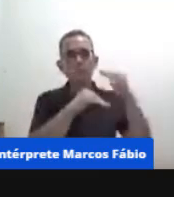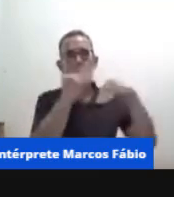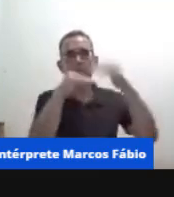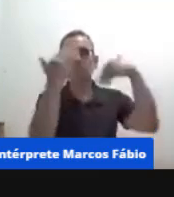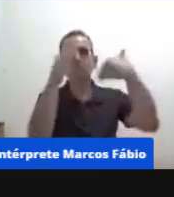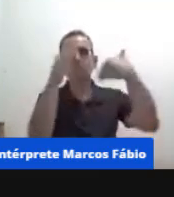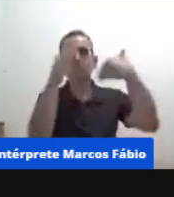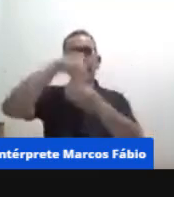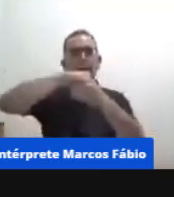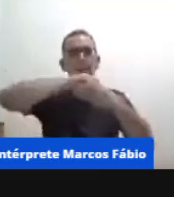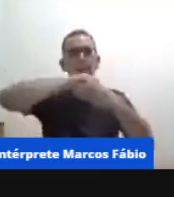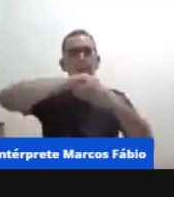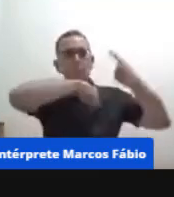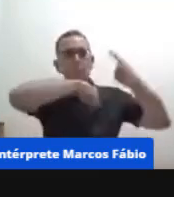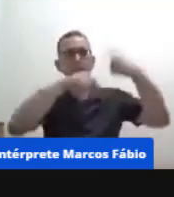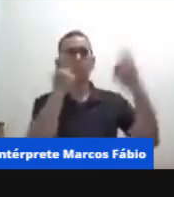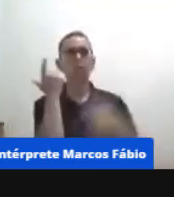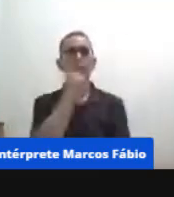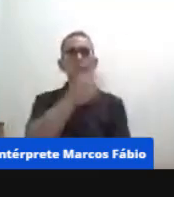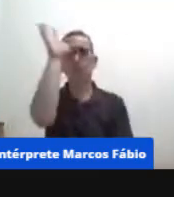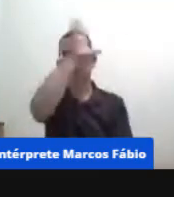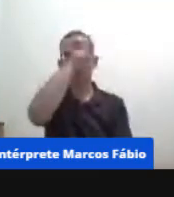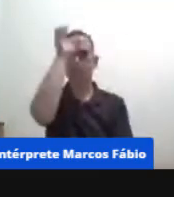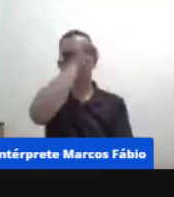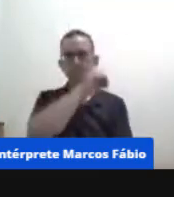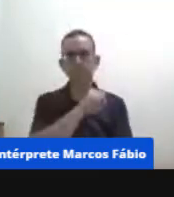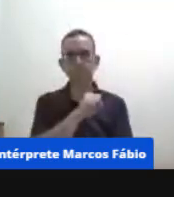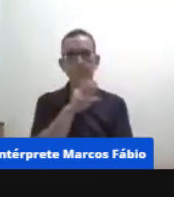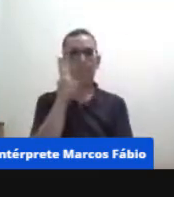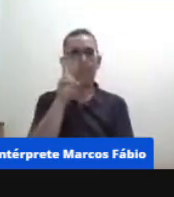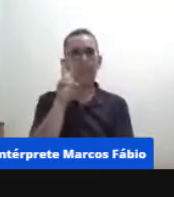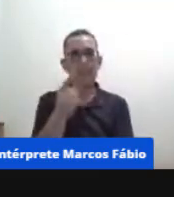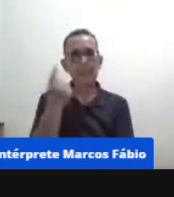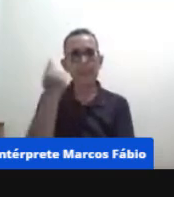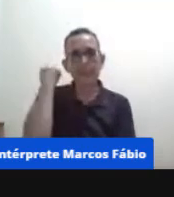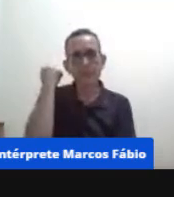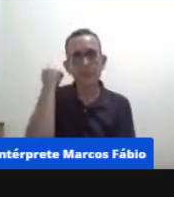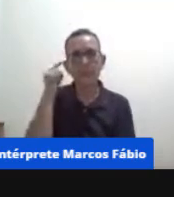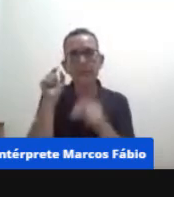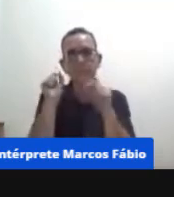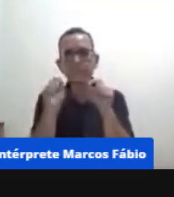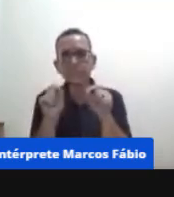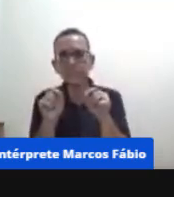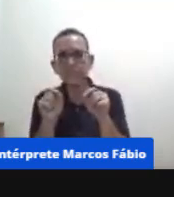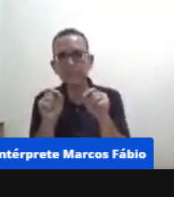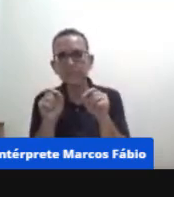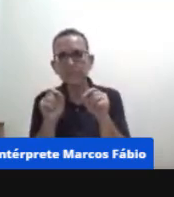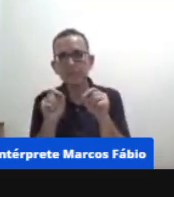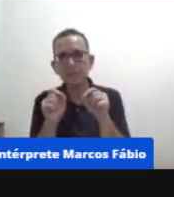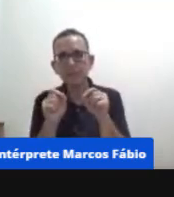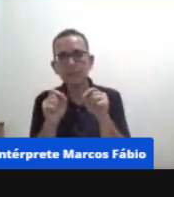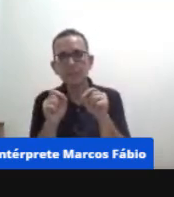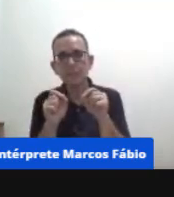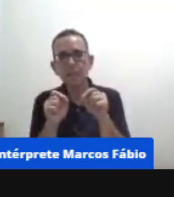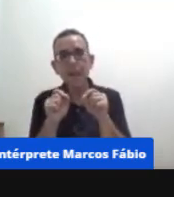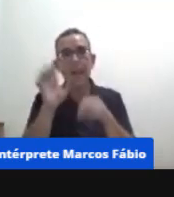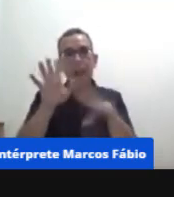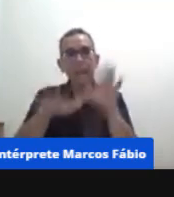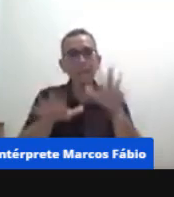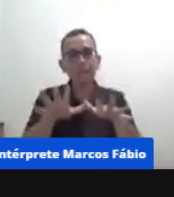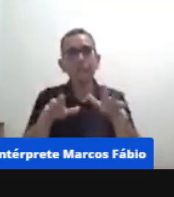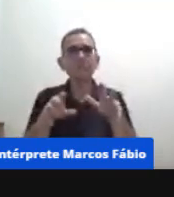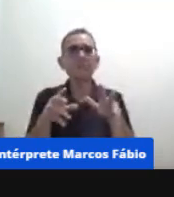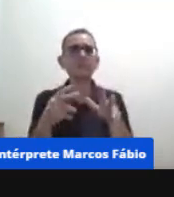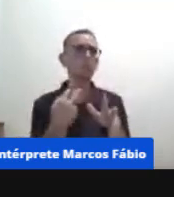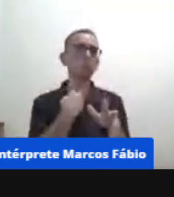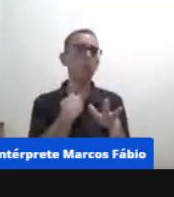dentro do processo de aprendizado. Por isso, lembra que eu falei das lacunas, que a gente não pode deixar criar lacunas no